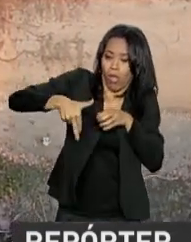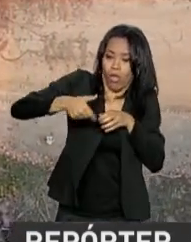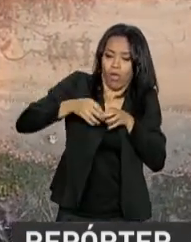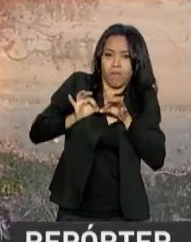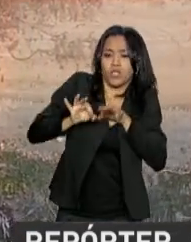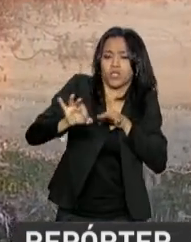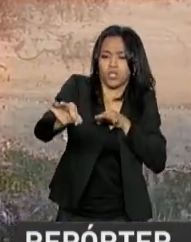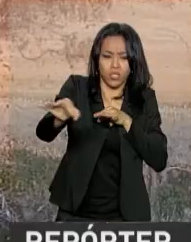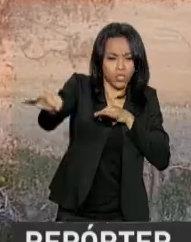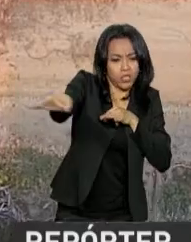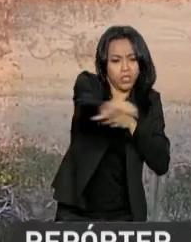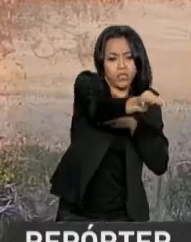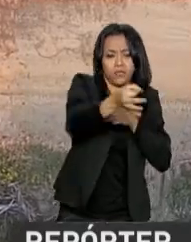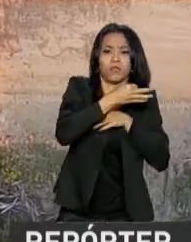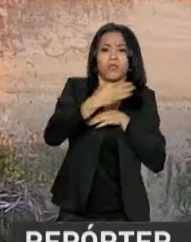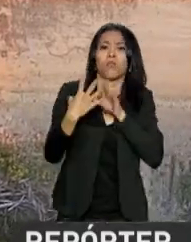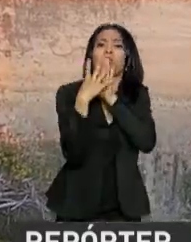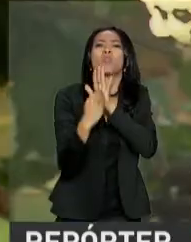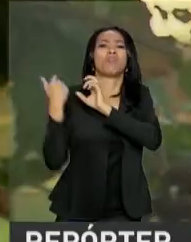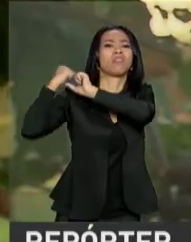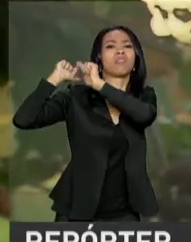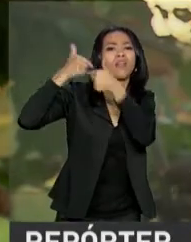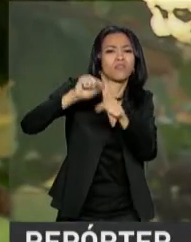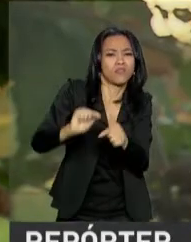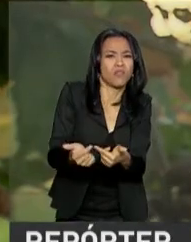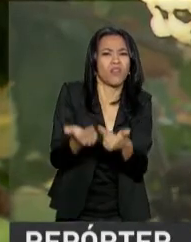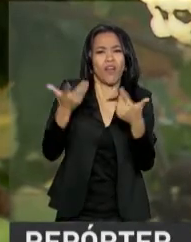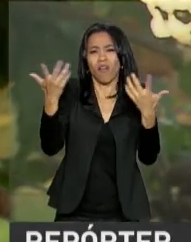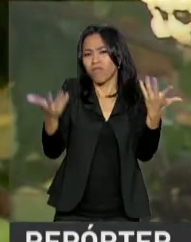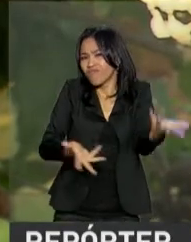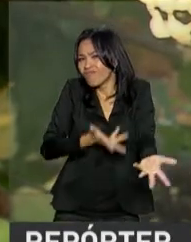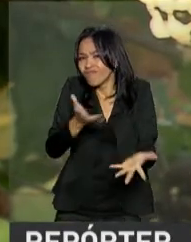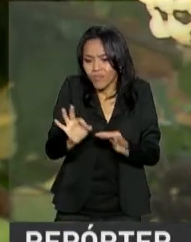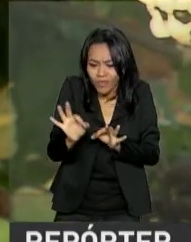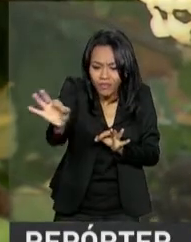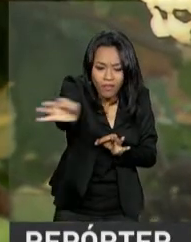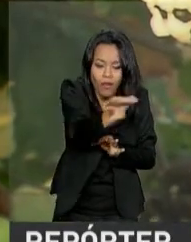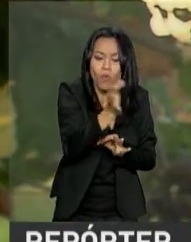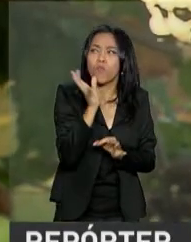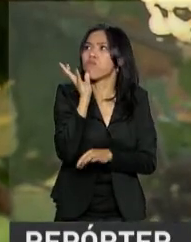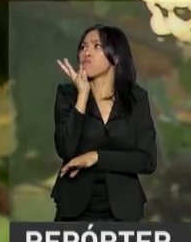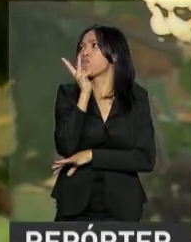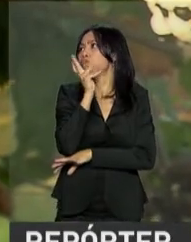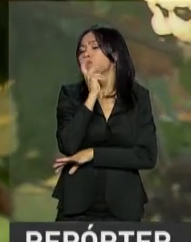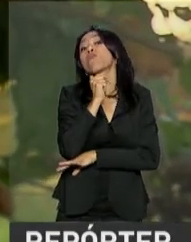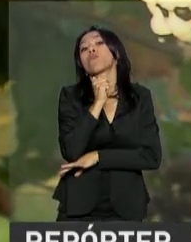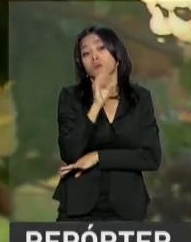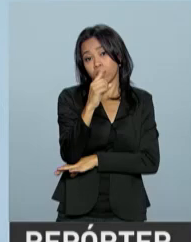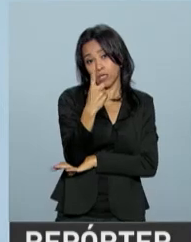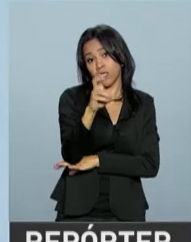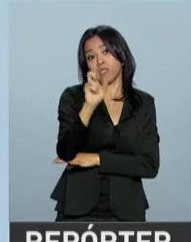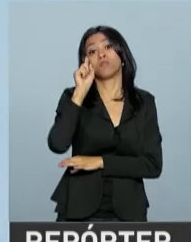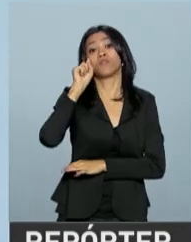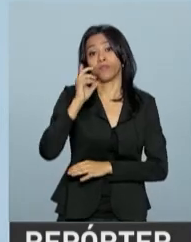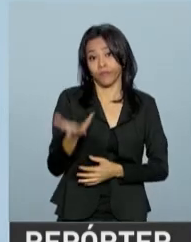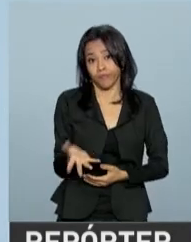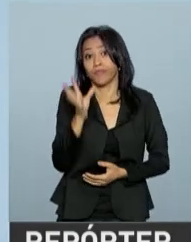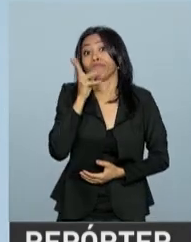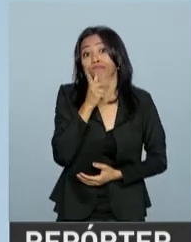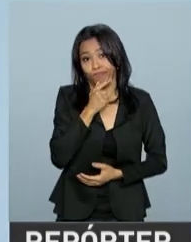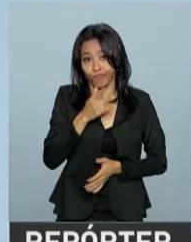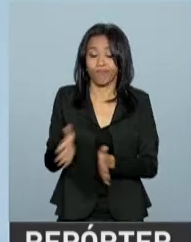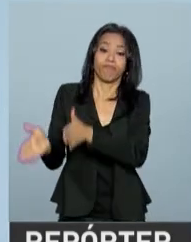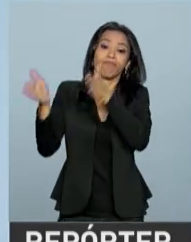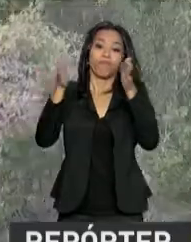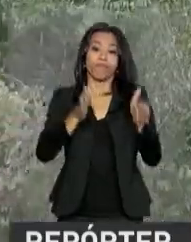tradicional baseado na medição da madeira com treina nós levaríamos no mínimo 15 dias as imagens produzidas